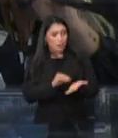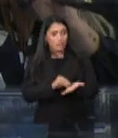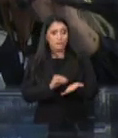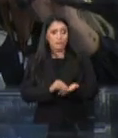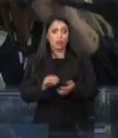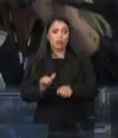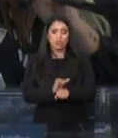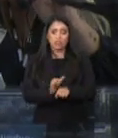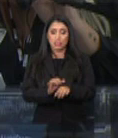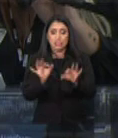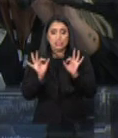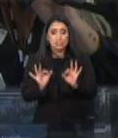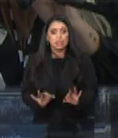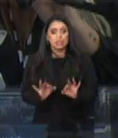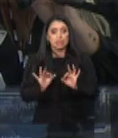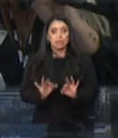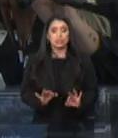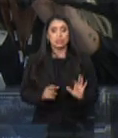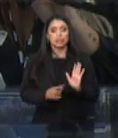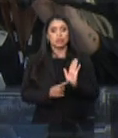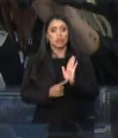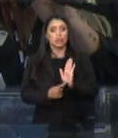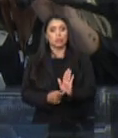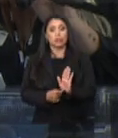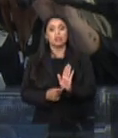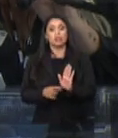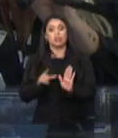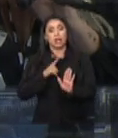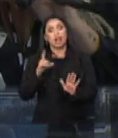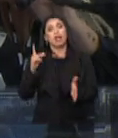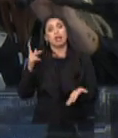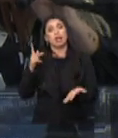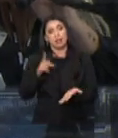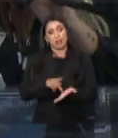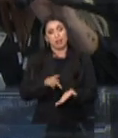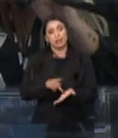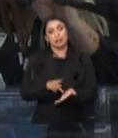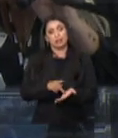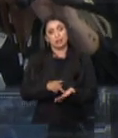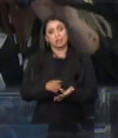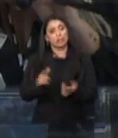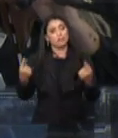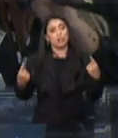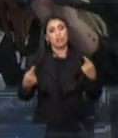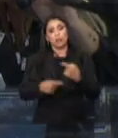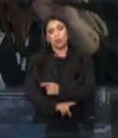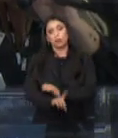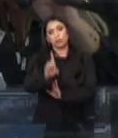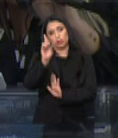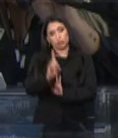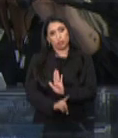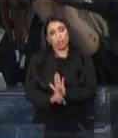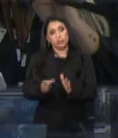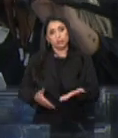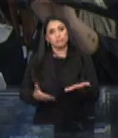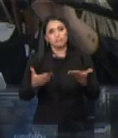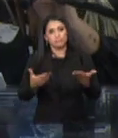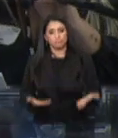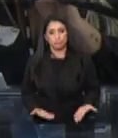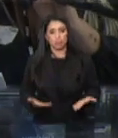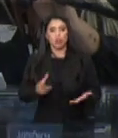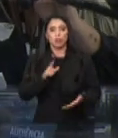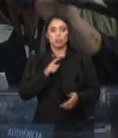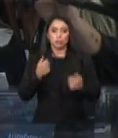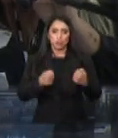mecanismos adequados para especificidade dessa realidade que nega acessos e direitos assim se faz